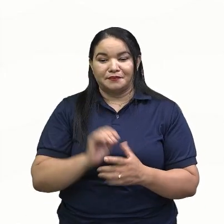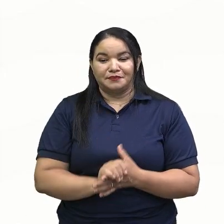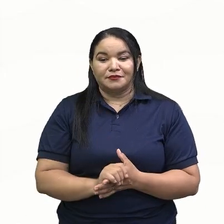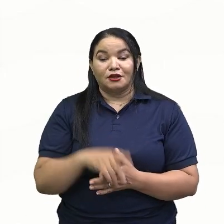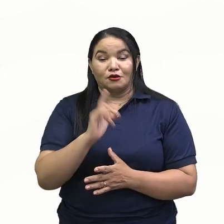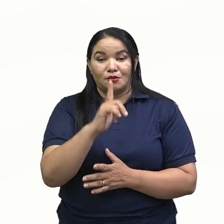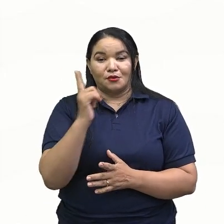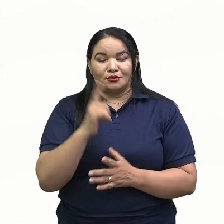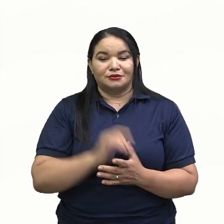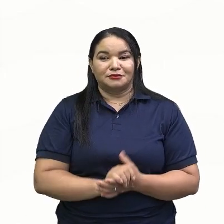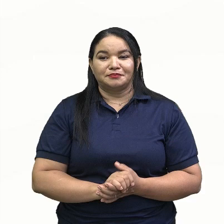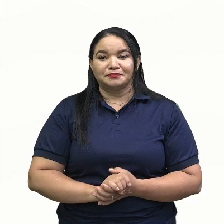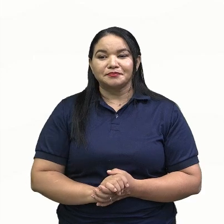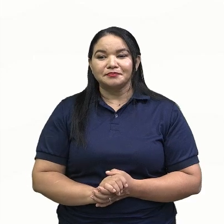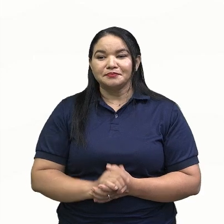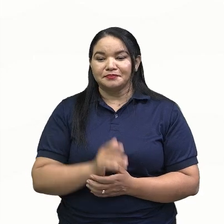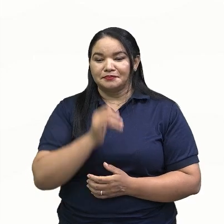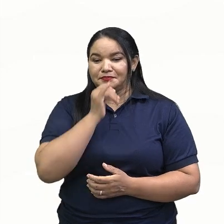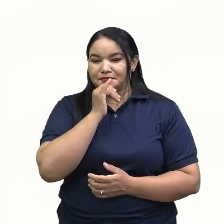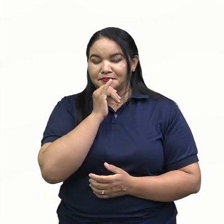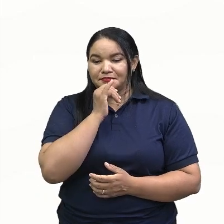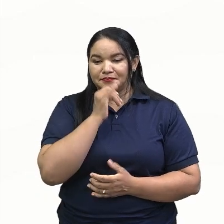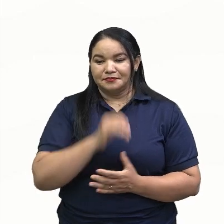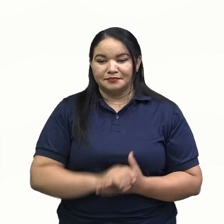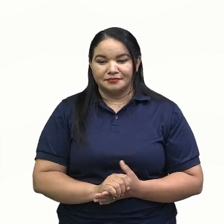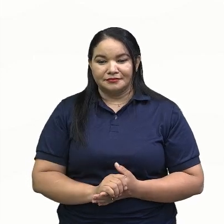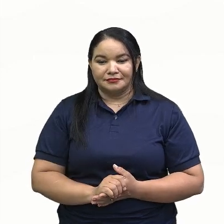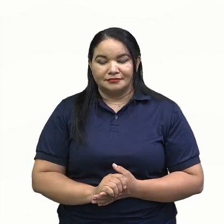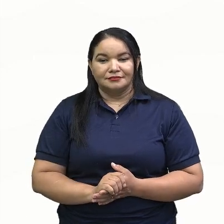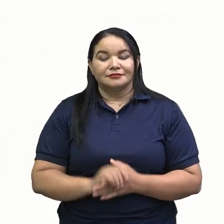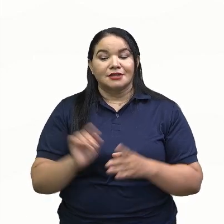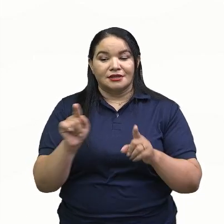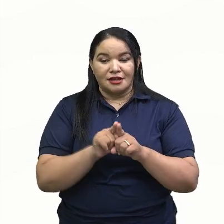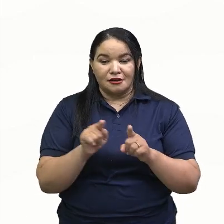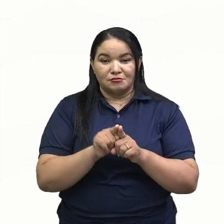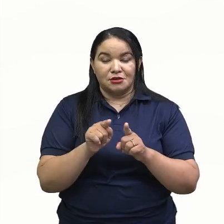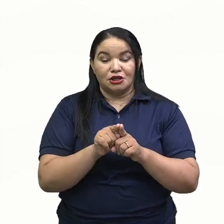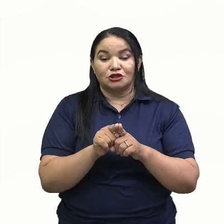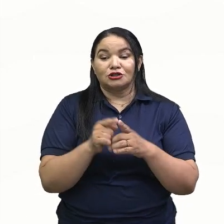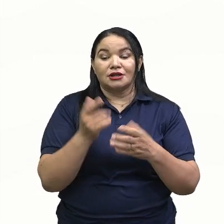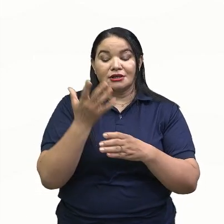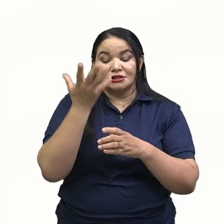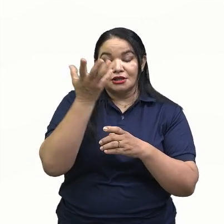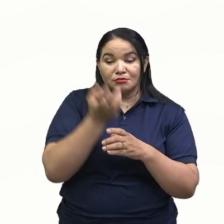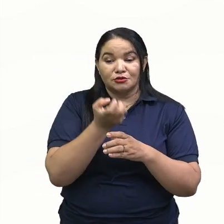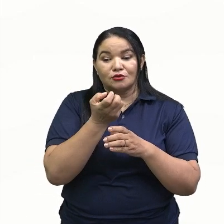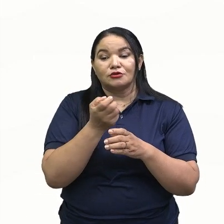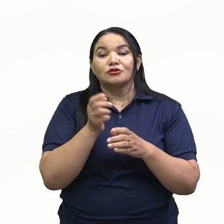também um outro exemplo para receptores são os